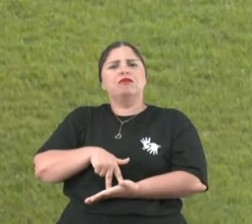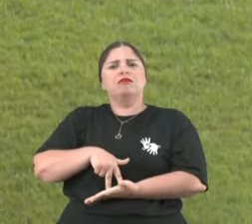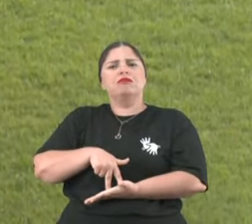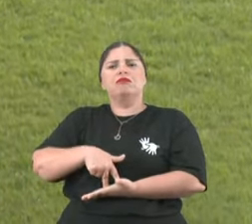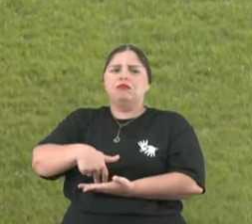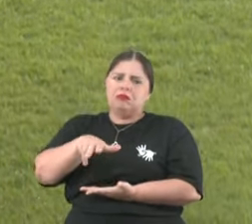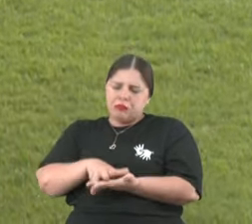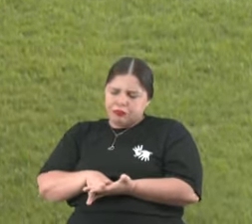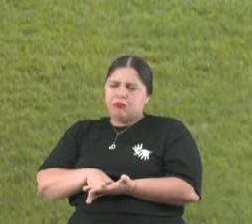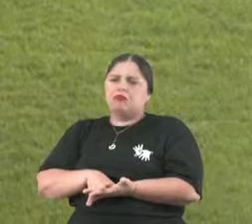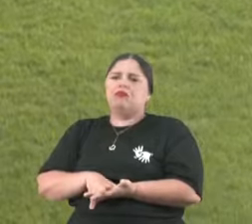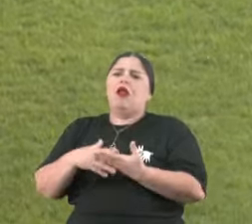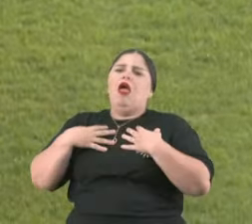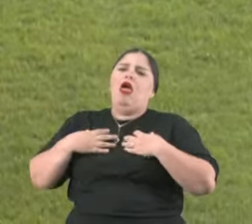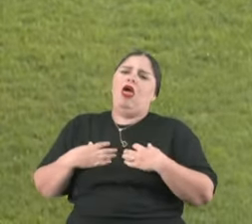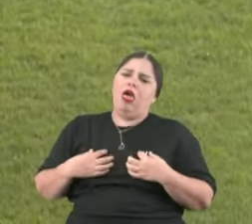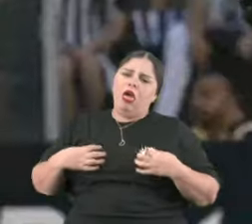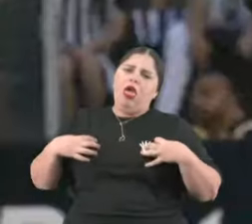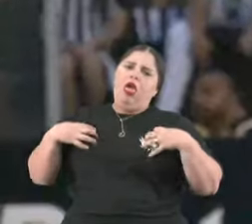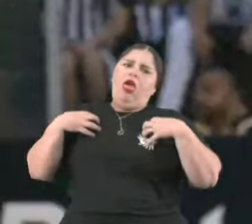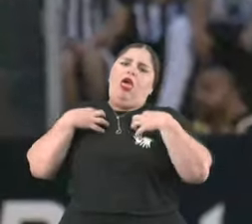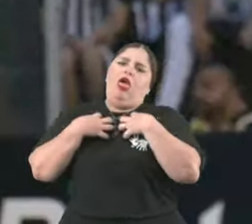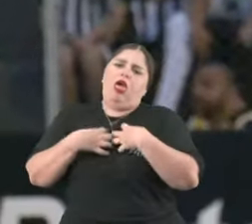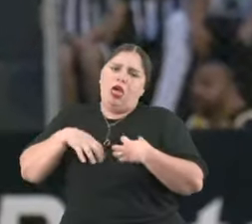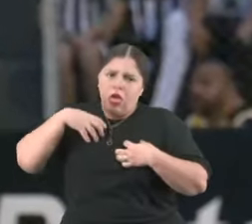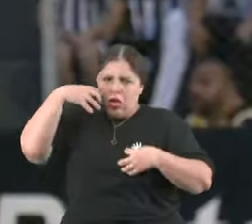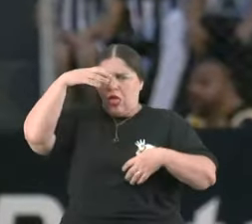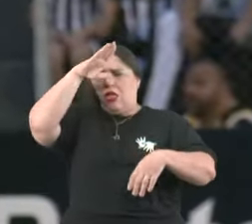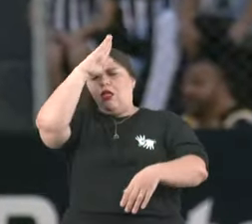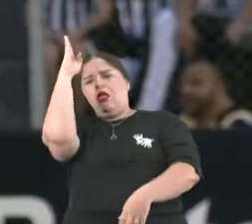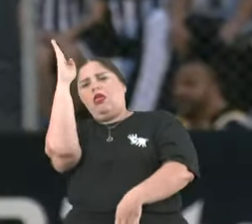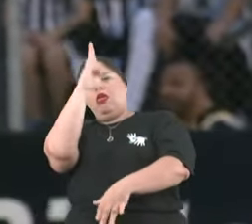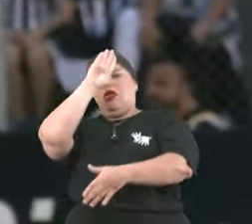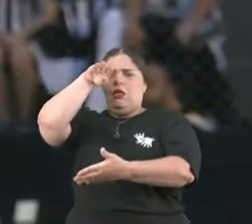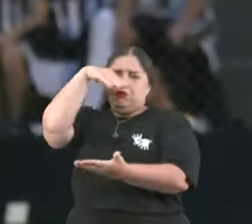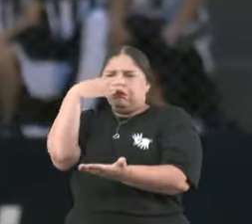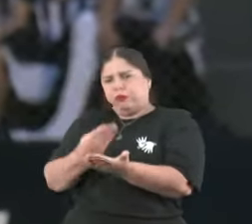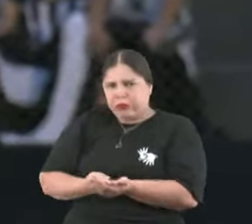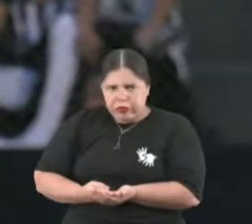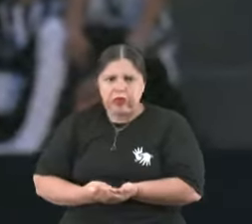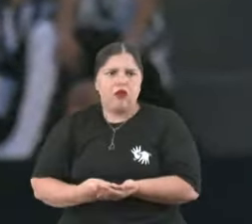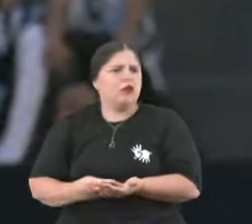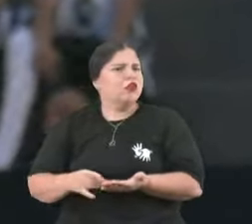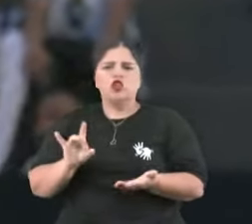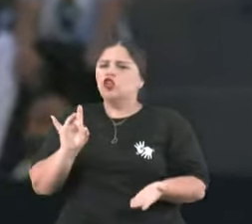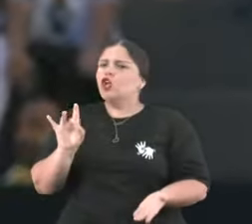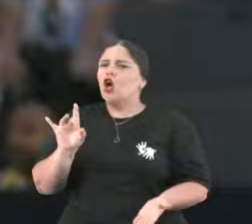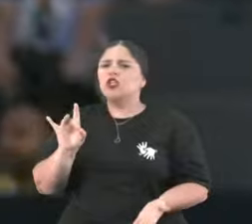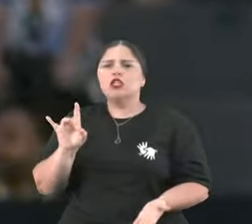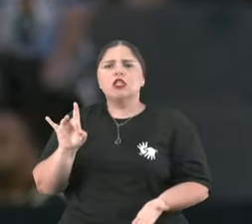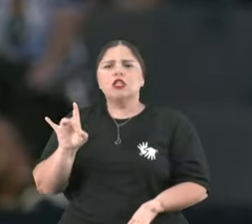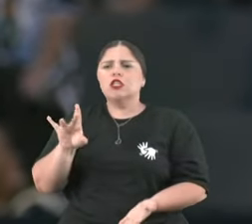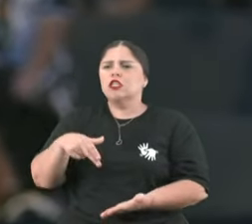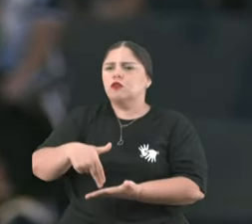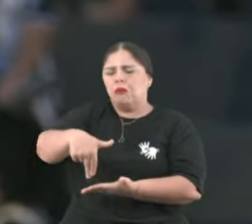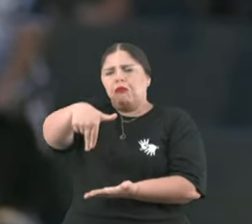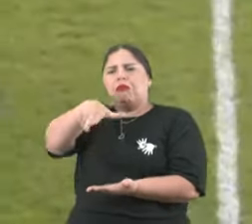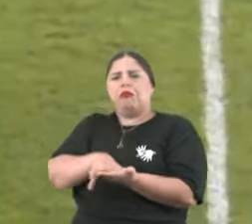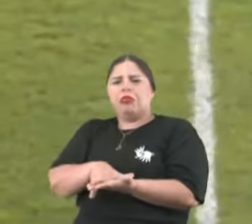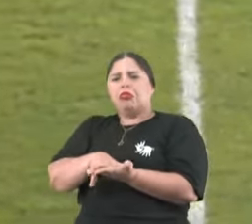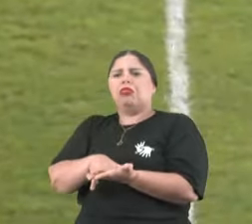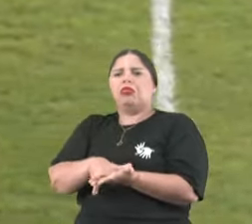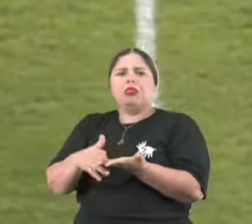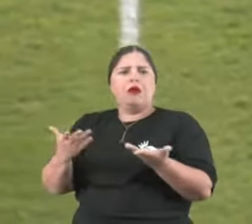mal. E depois ele cai... Sozinho, né? Sozinho. Não sei se aconteceu algo